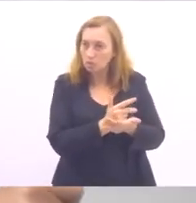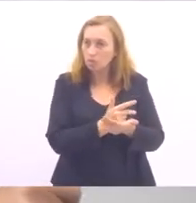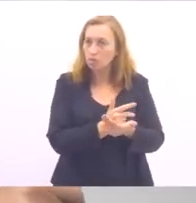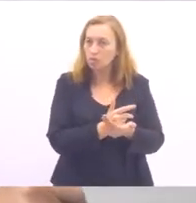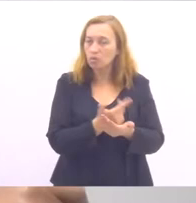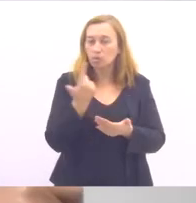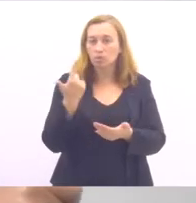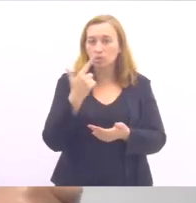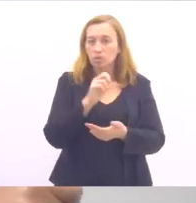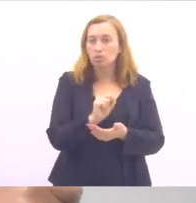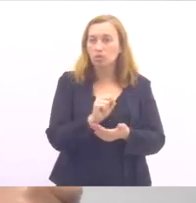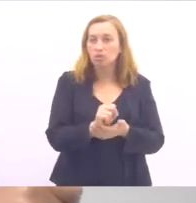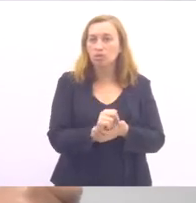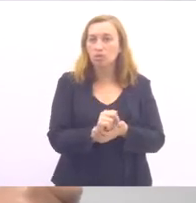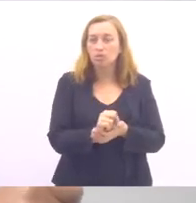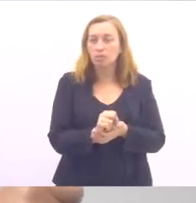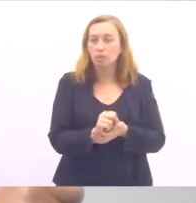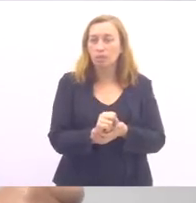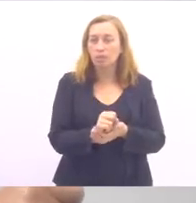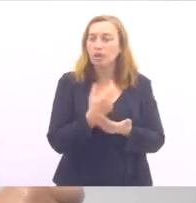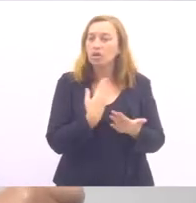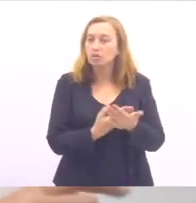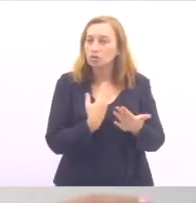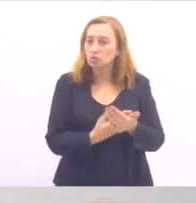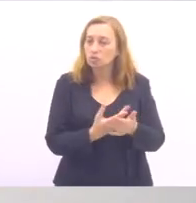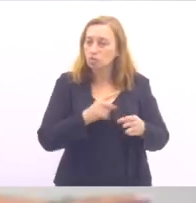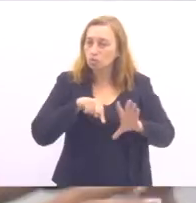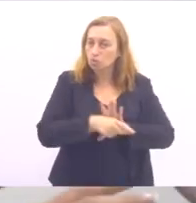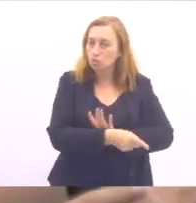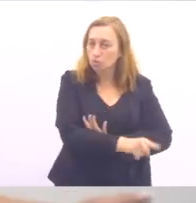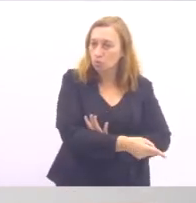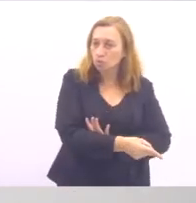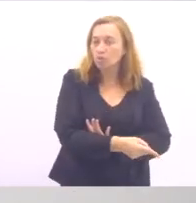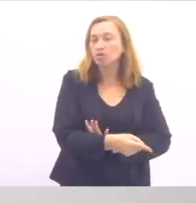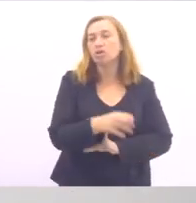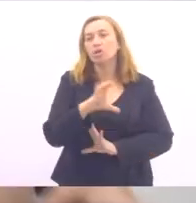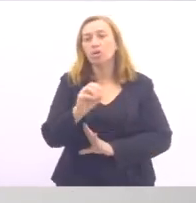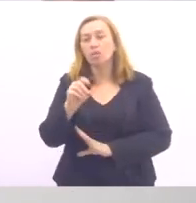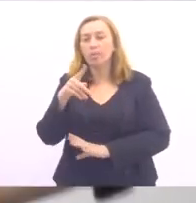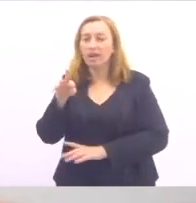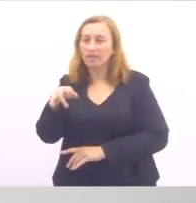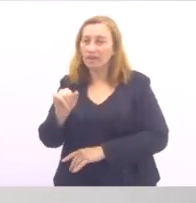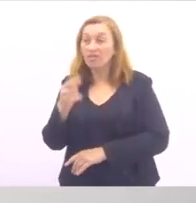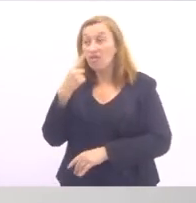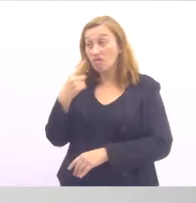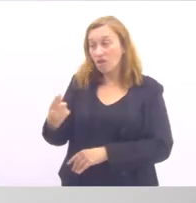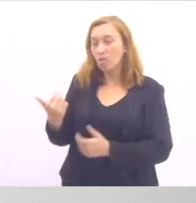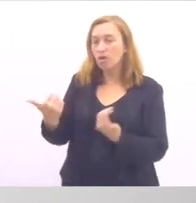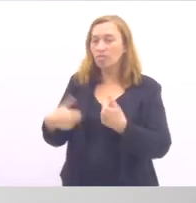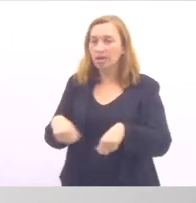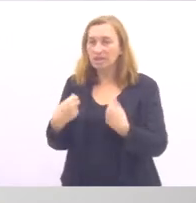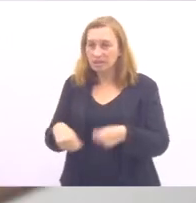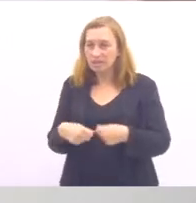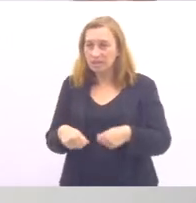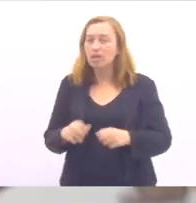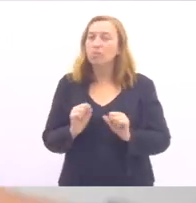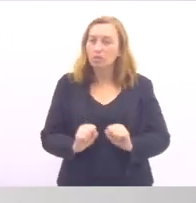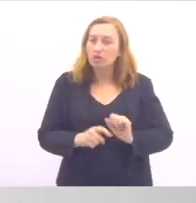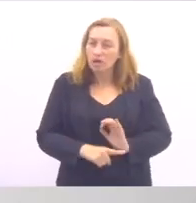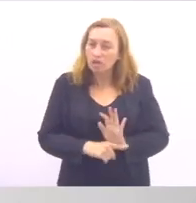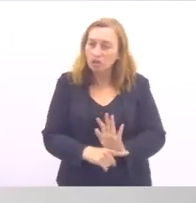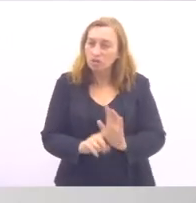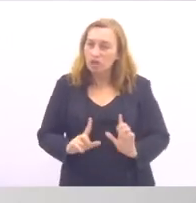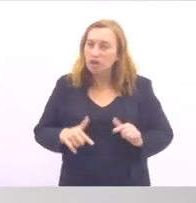vai conseguir fazer um estudo aprofundado nas cooperativas e ver o que elas precisam para que a gente possa